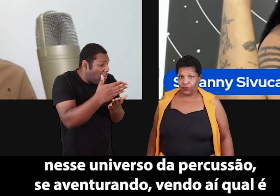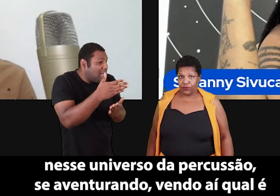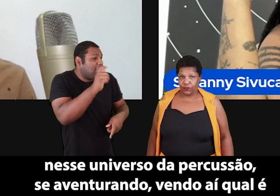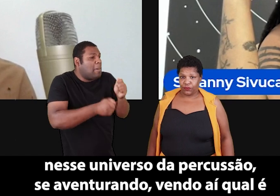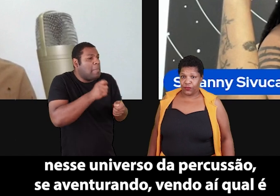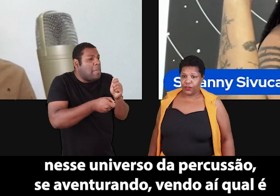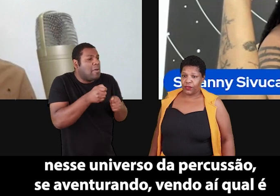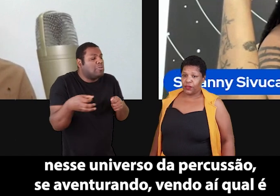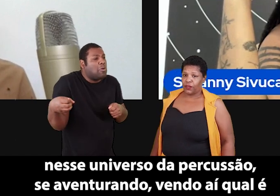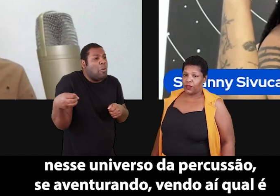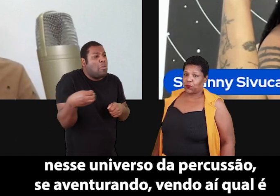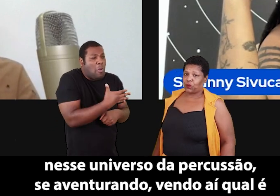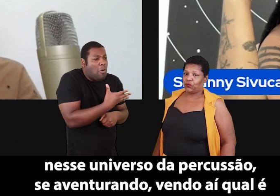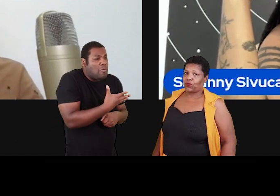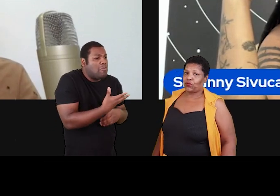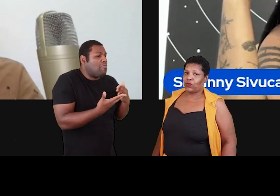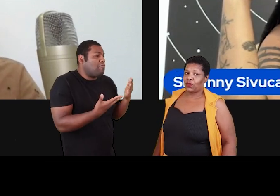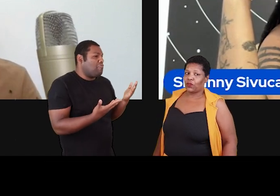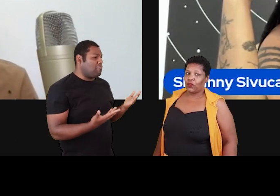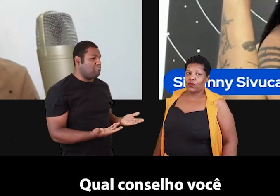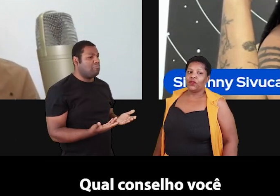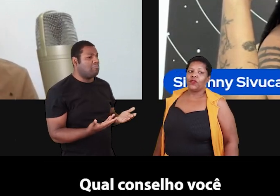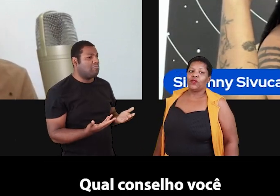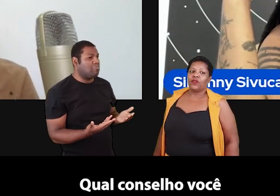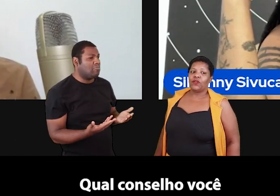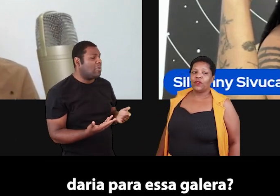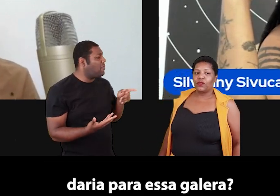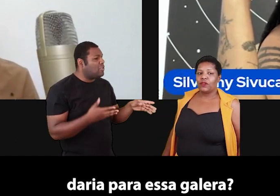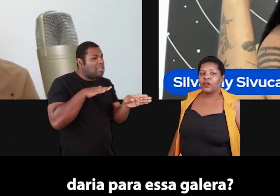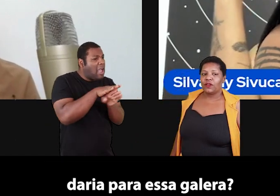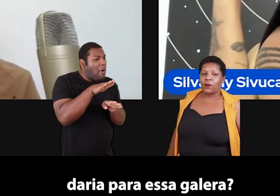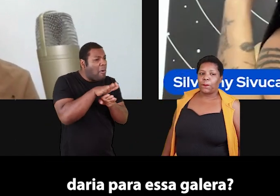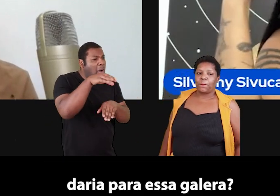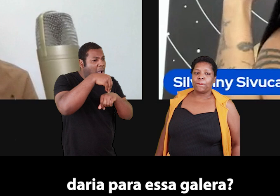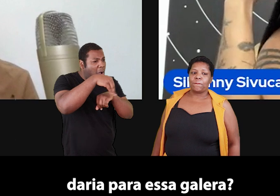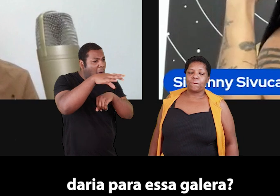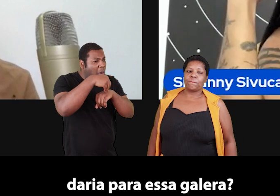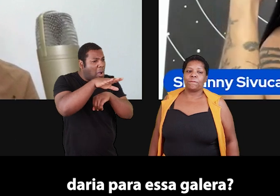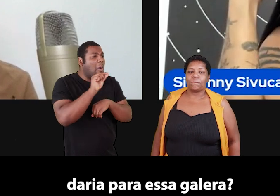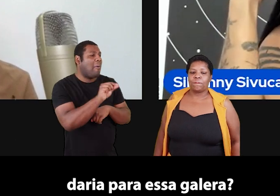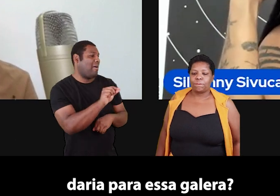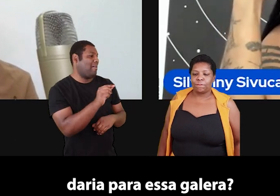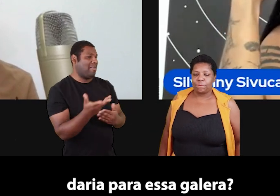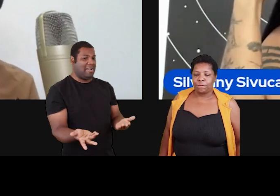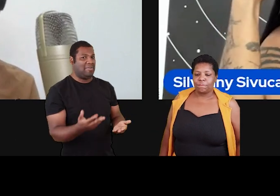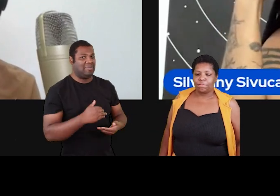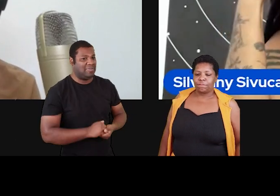percussão, se aventurando, vendo aí de colégio? Qual conselho você daria para essa galera?